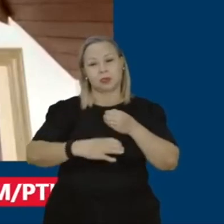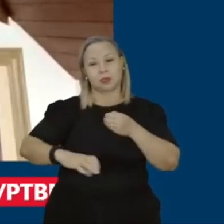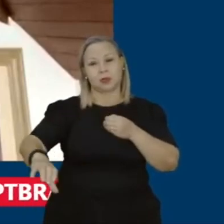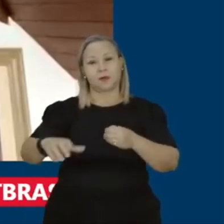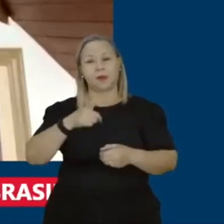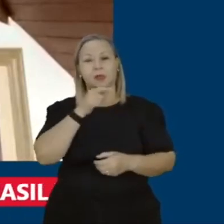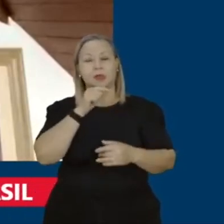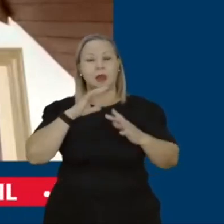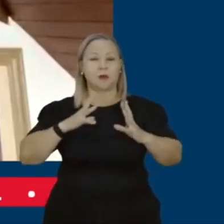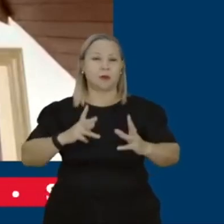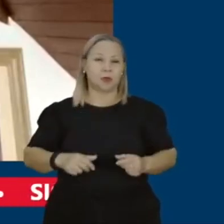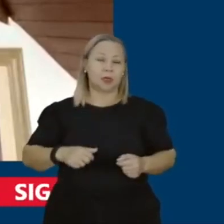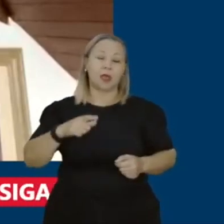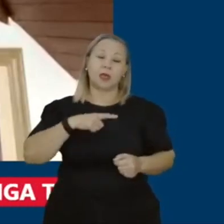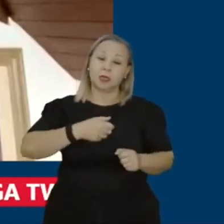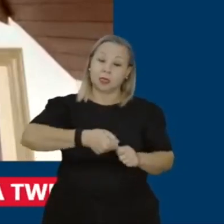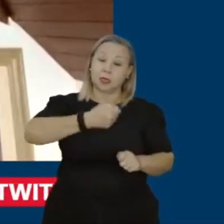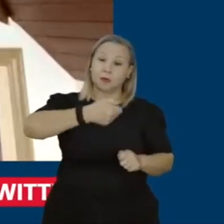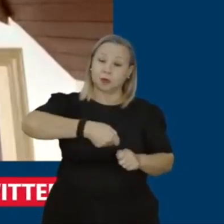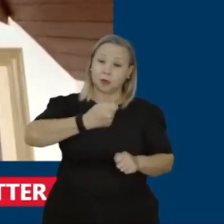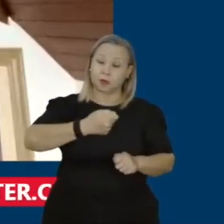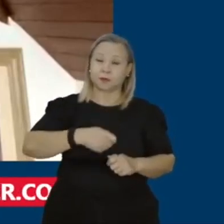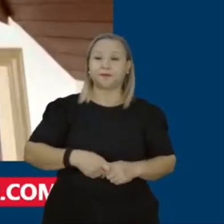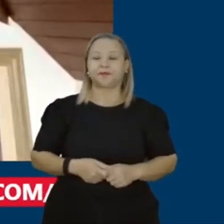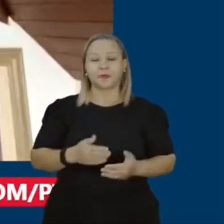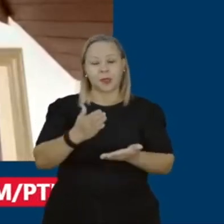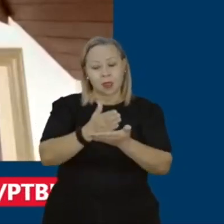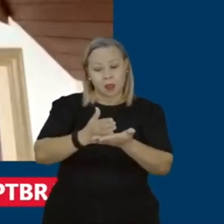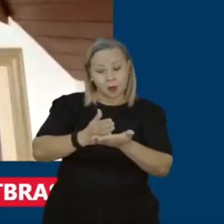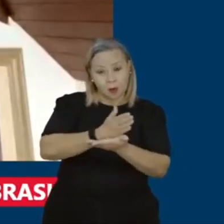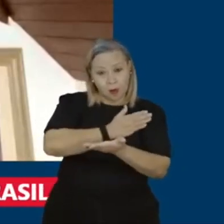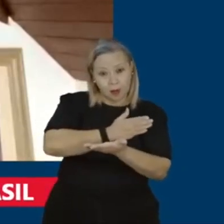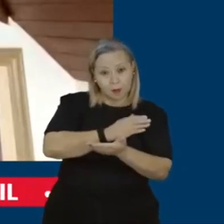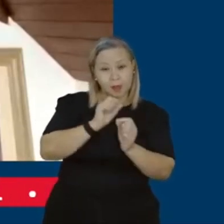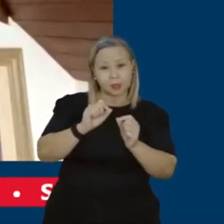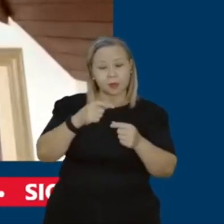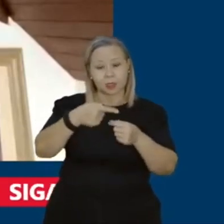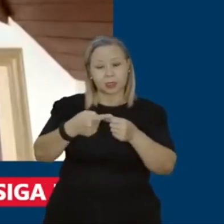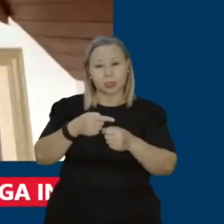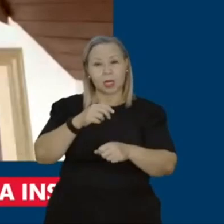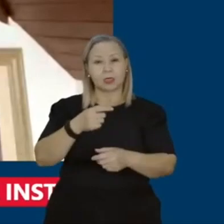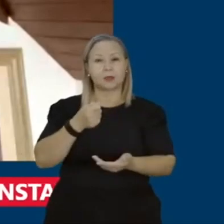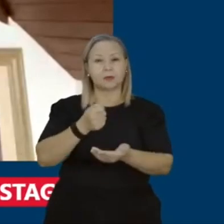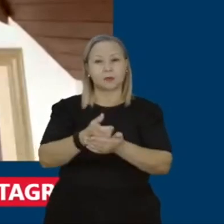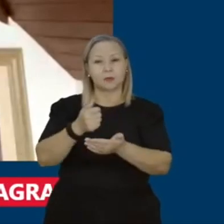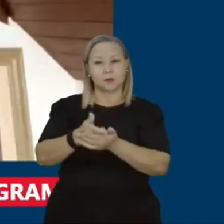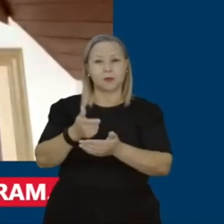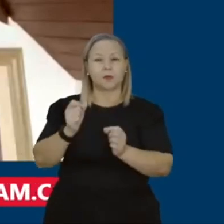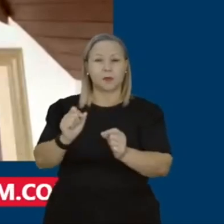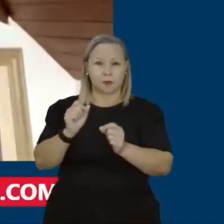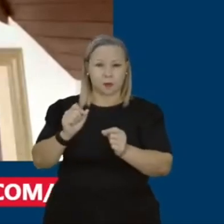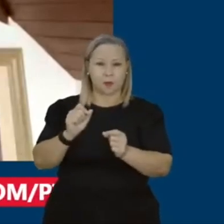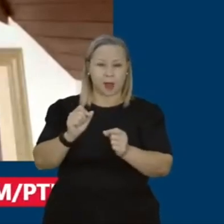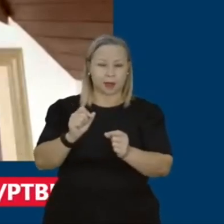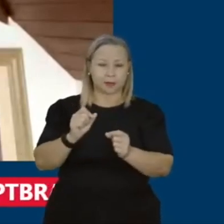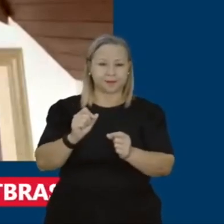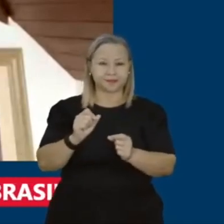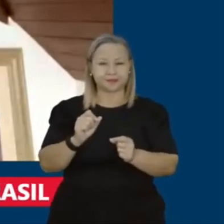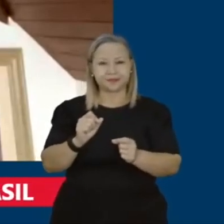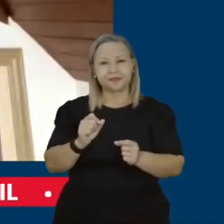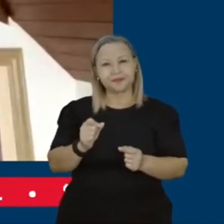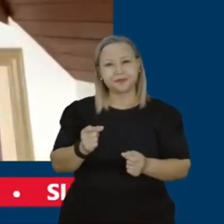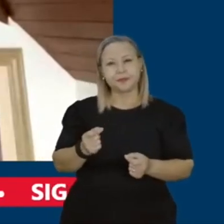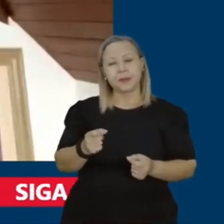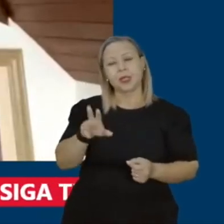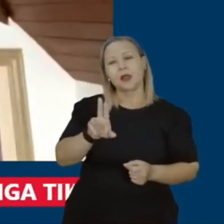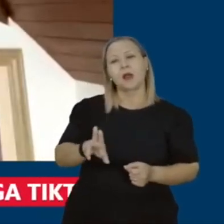o lucro de escala. Uma parte desse lucro, embora a cidade pague preços módicos, possa pagar preços módicos, é